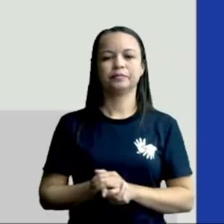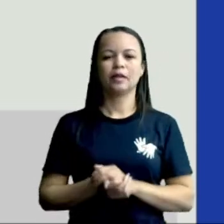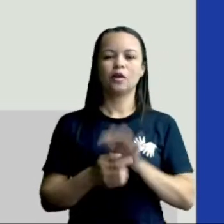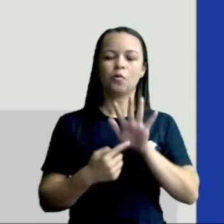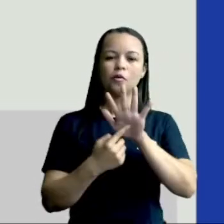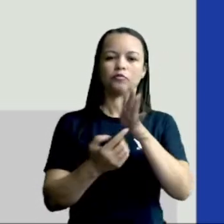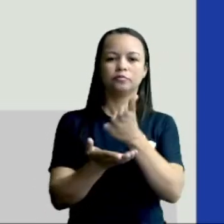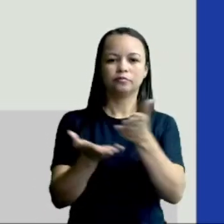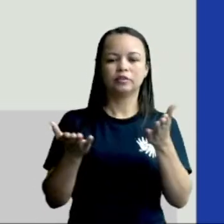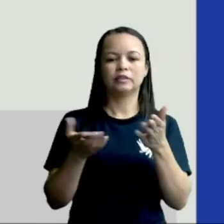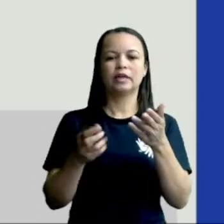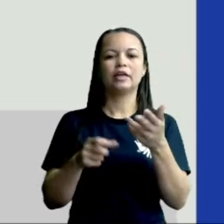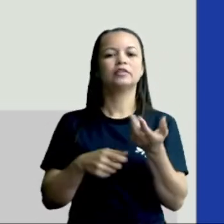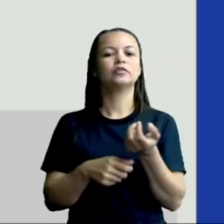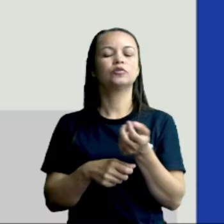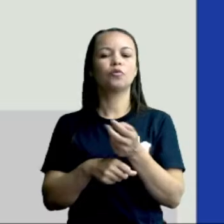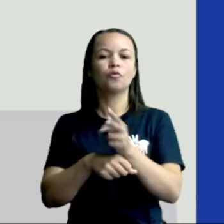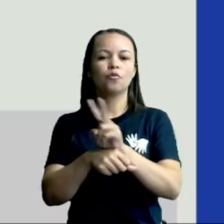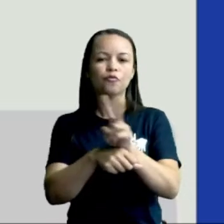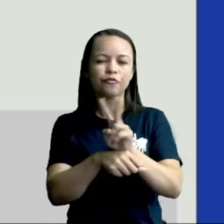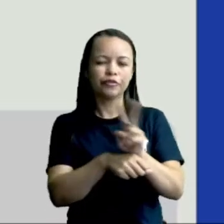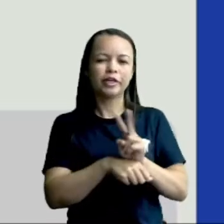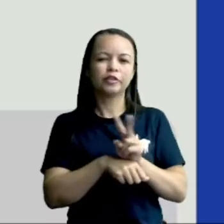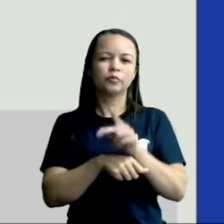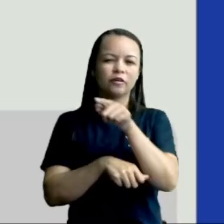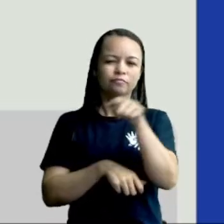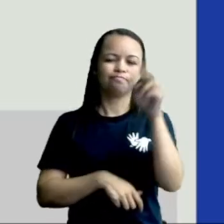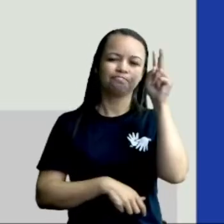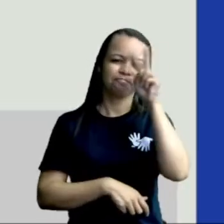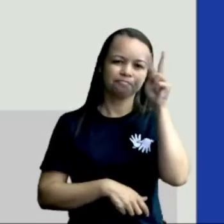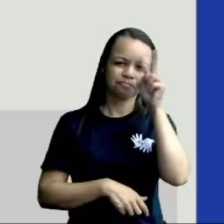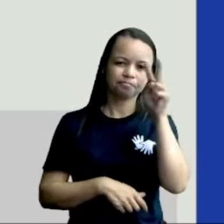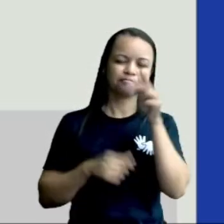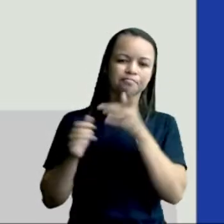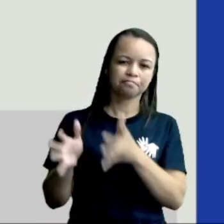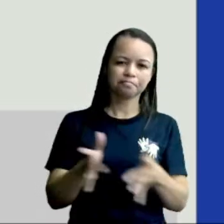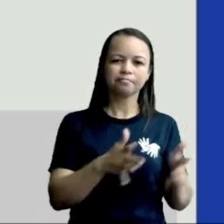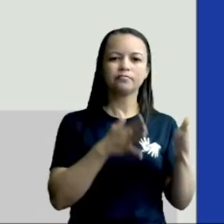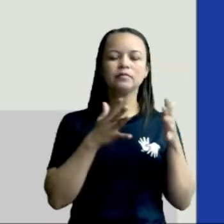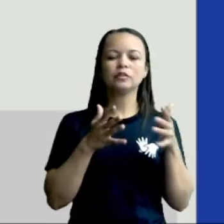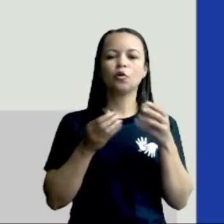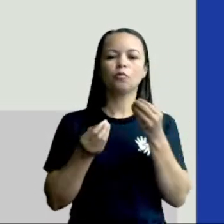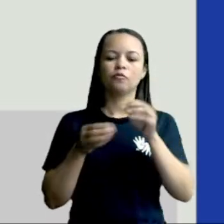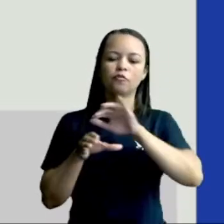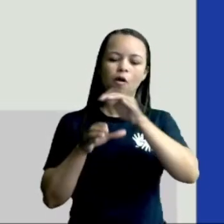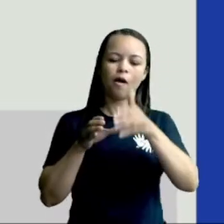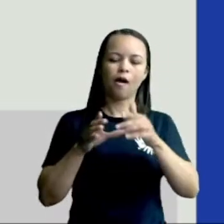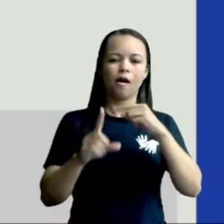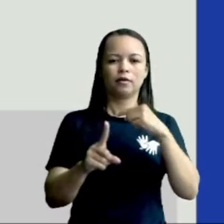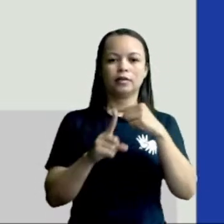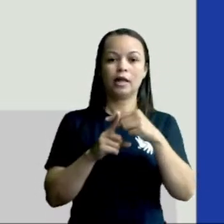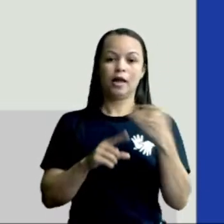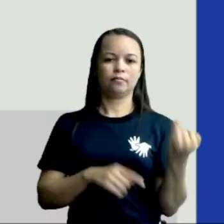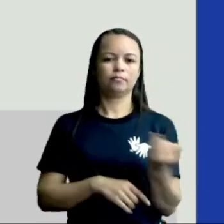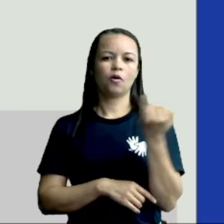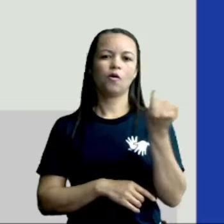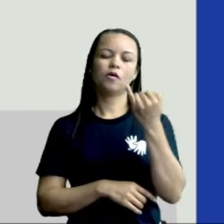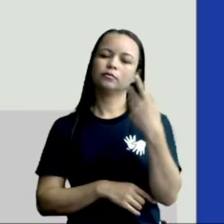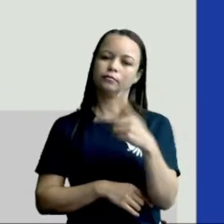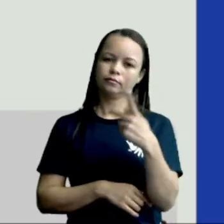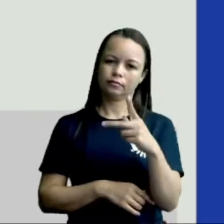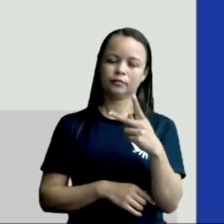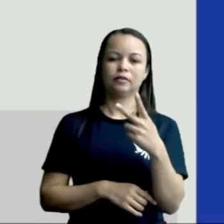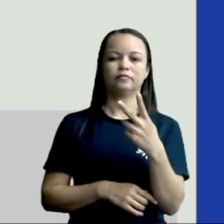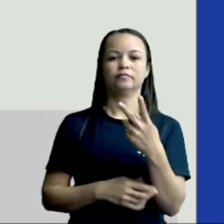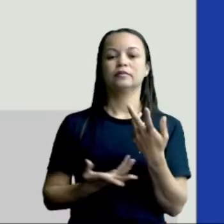trouxe aquele videozinho para a gente dar uma relembrada de como foi essa questão do Monte das Tabocas e a importância que ela teve, que essa